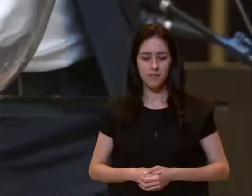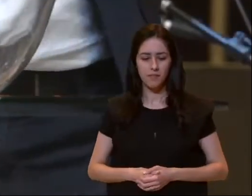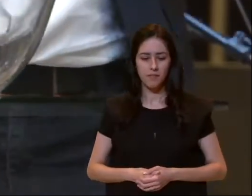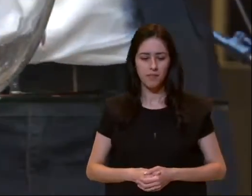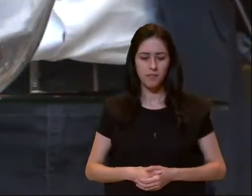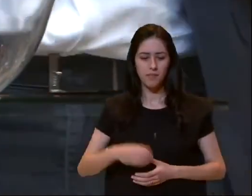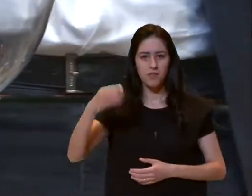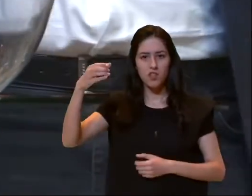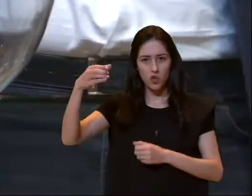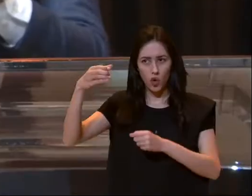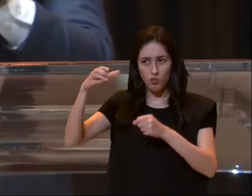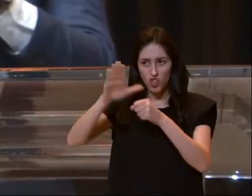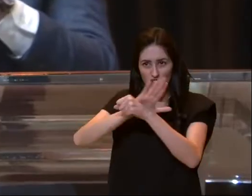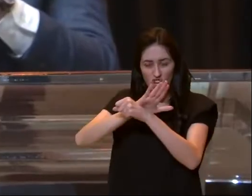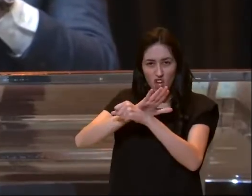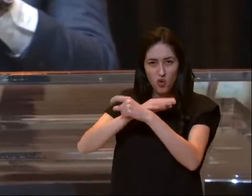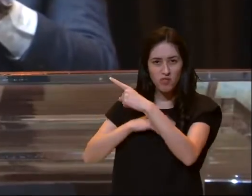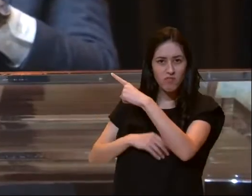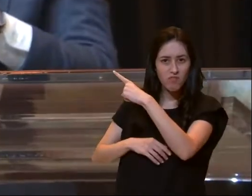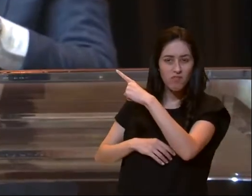Esse copo está cheio.